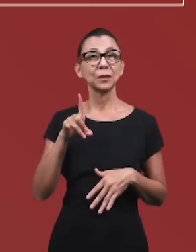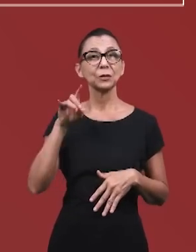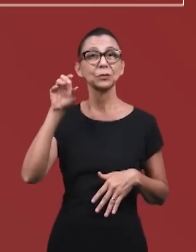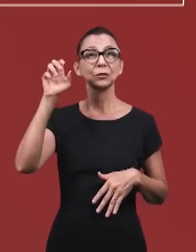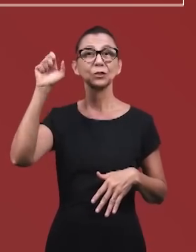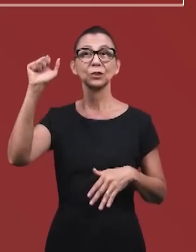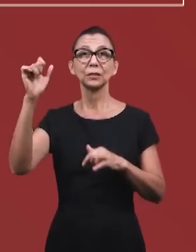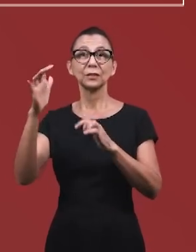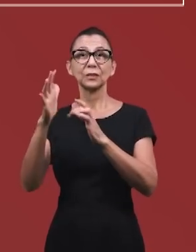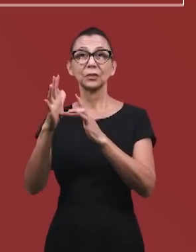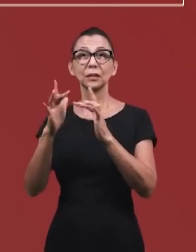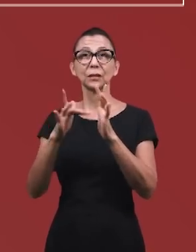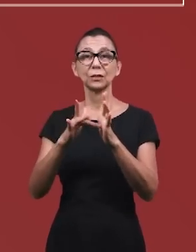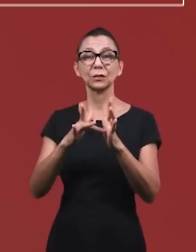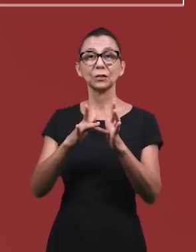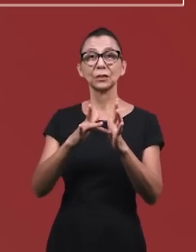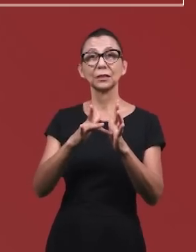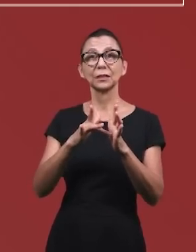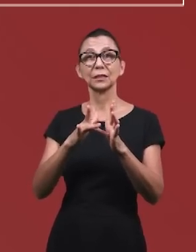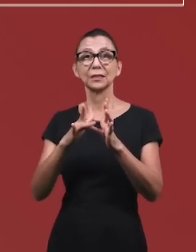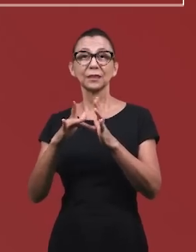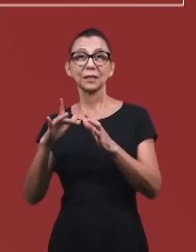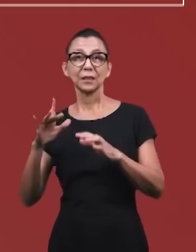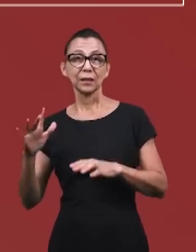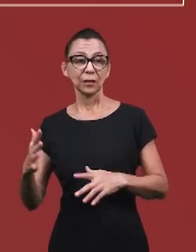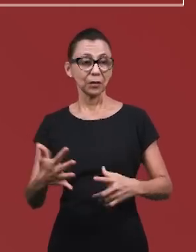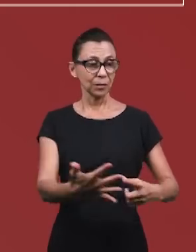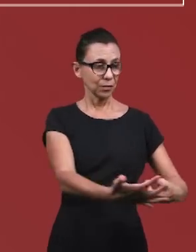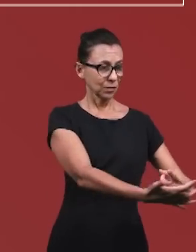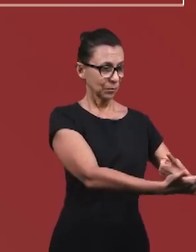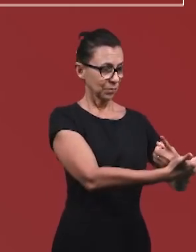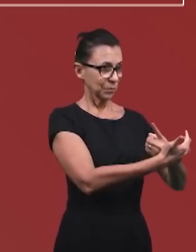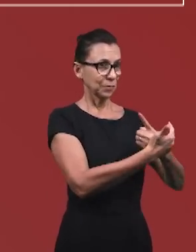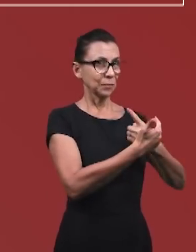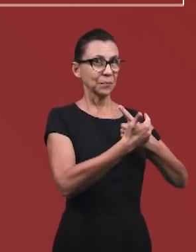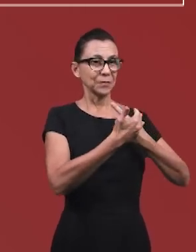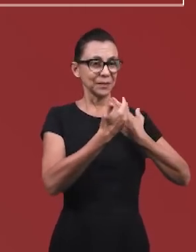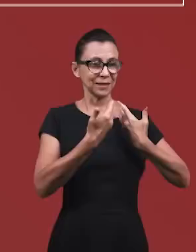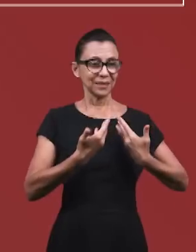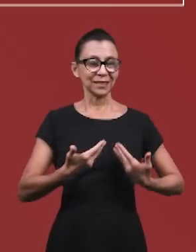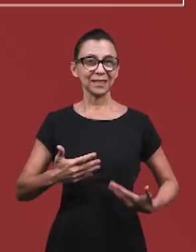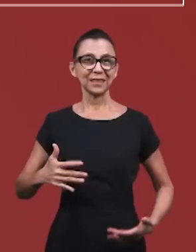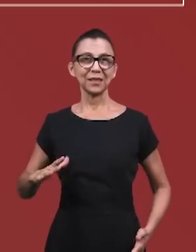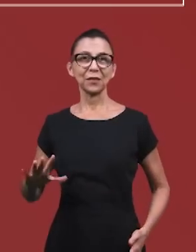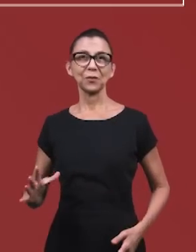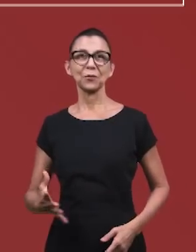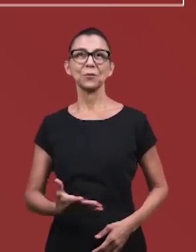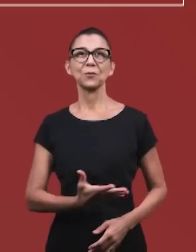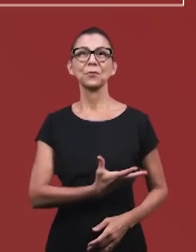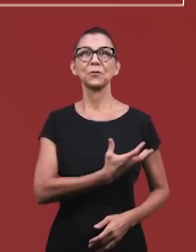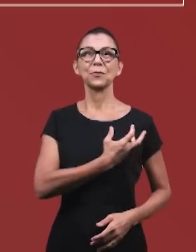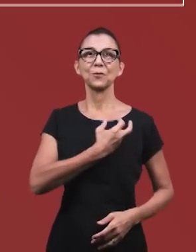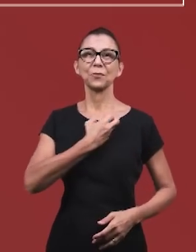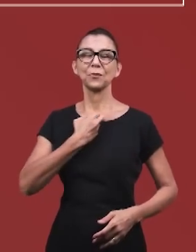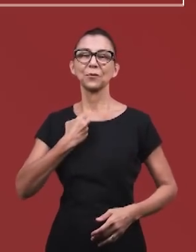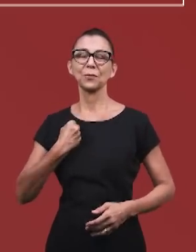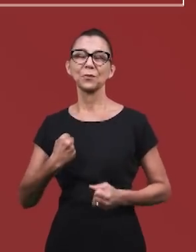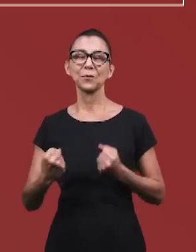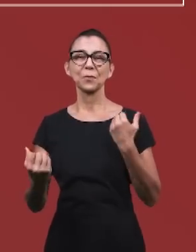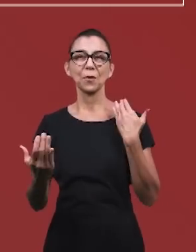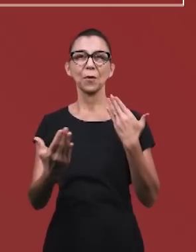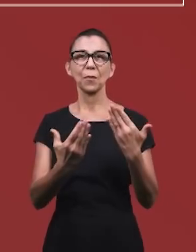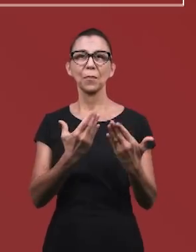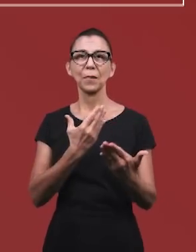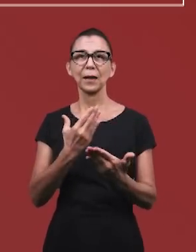Salvador me achou. Tal como a flor que no jardim